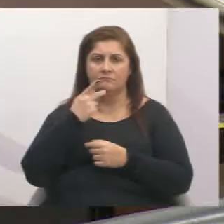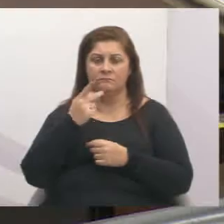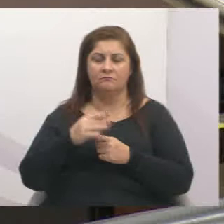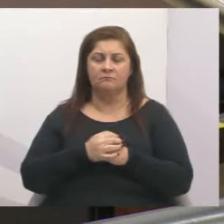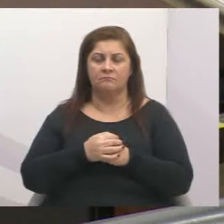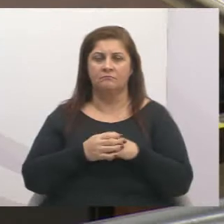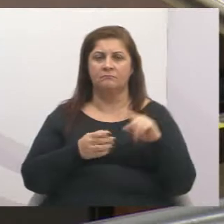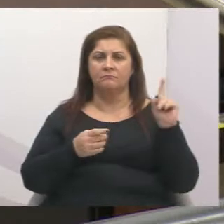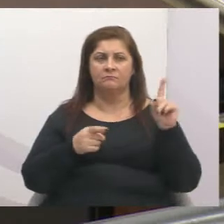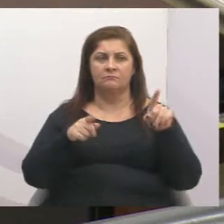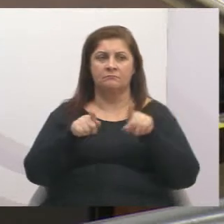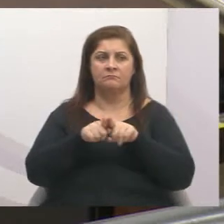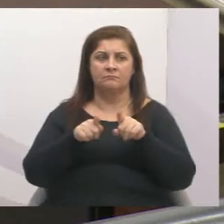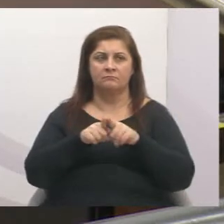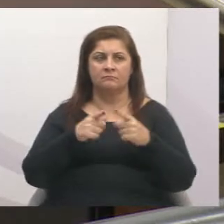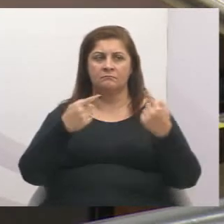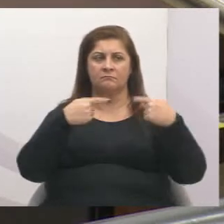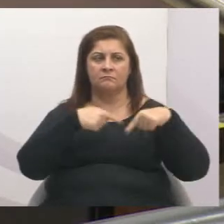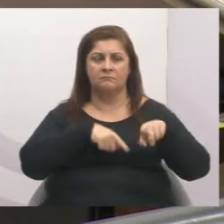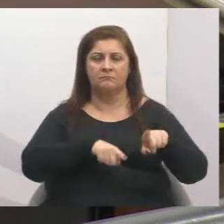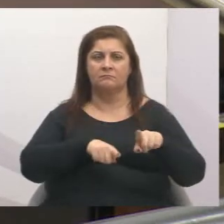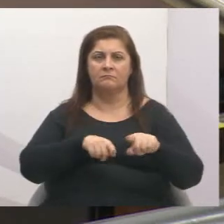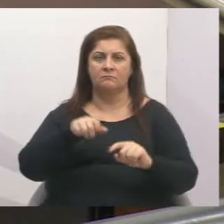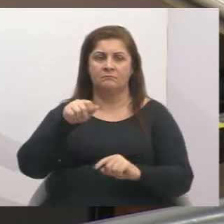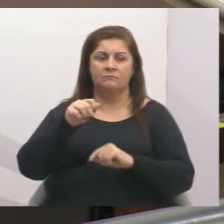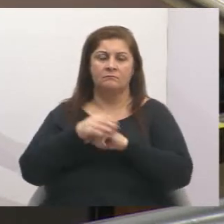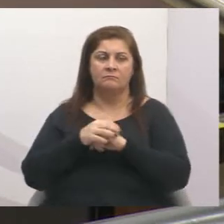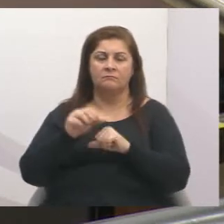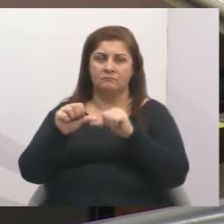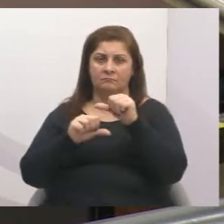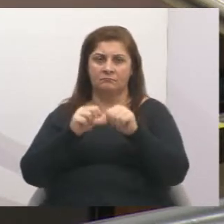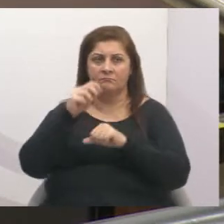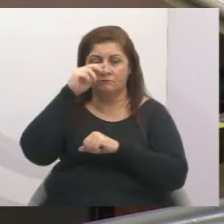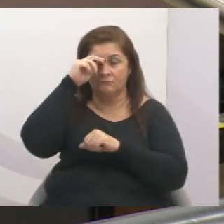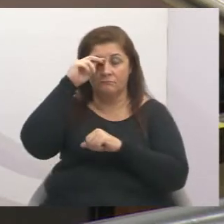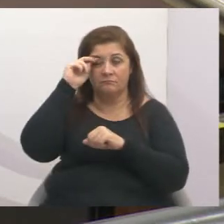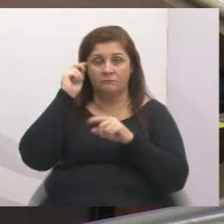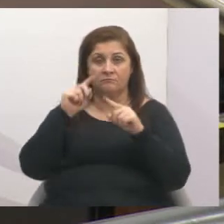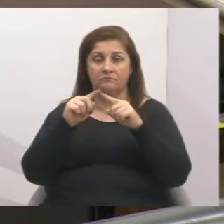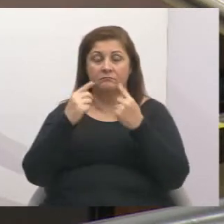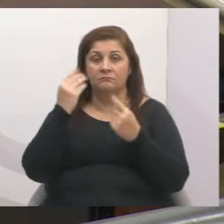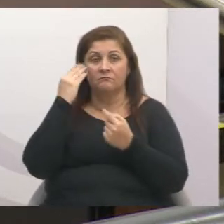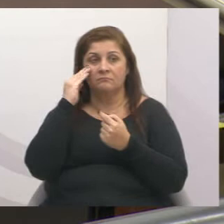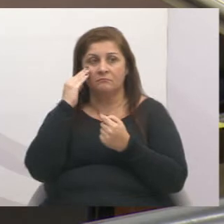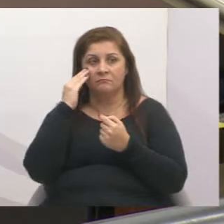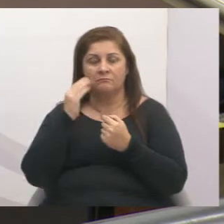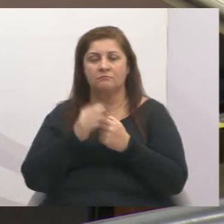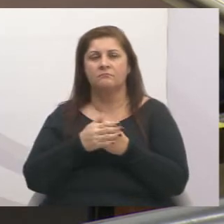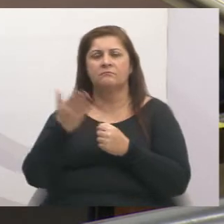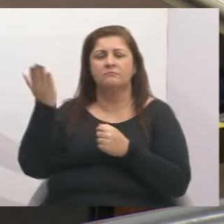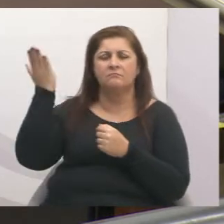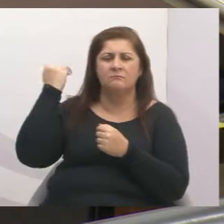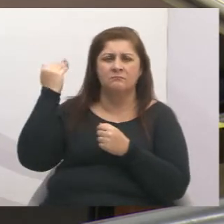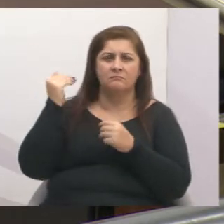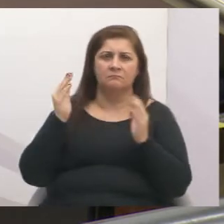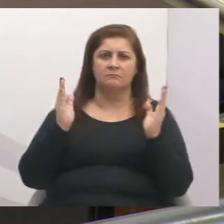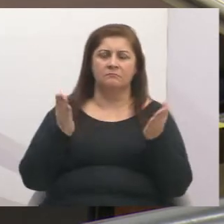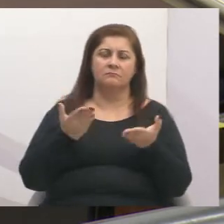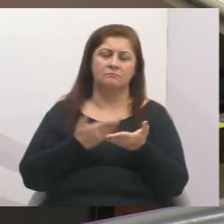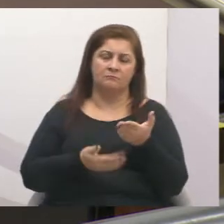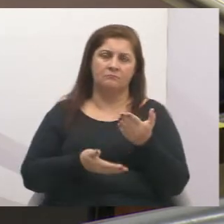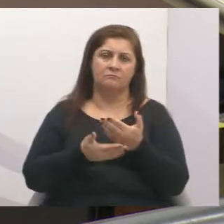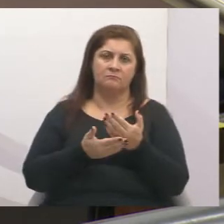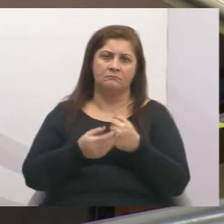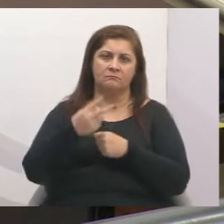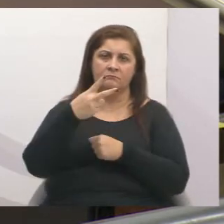da Previdência, na sua totalidade, mas nós entendemos que nós fomos derrotados lá atrás, em